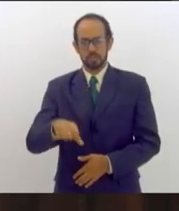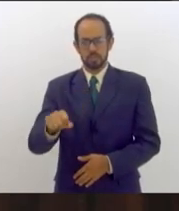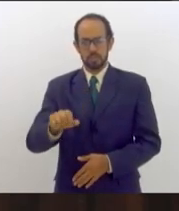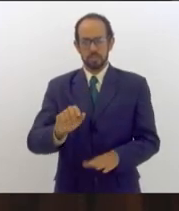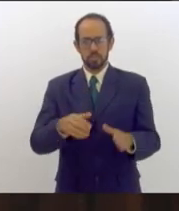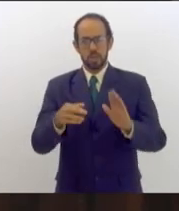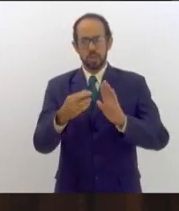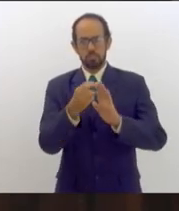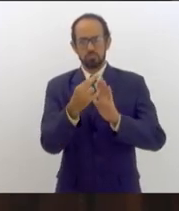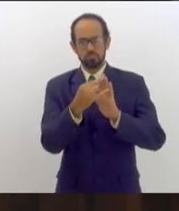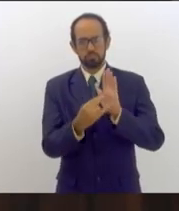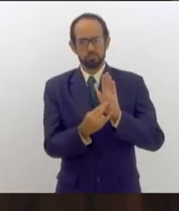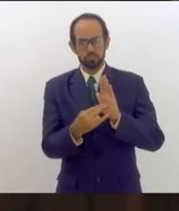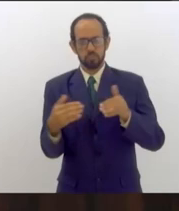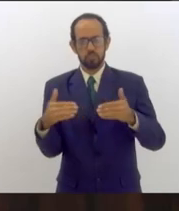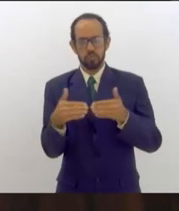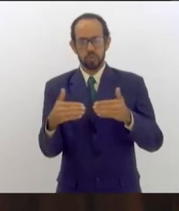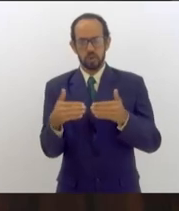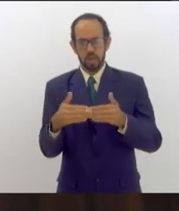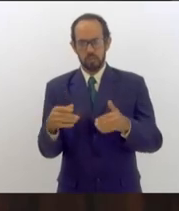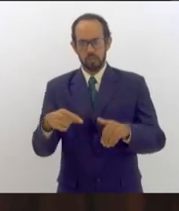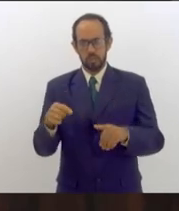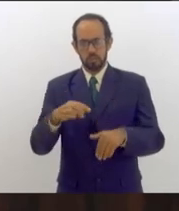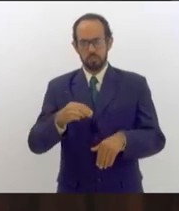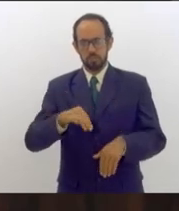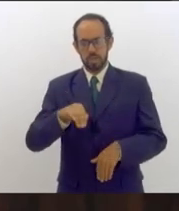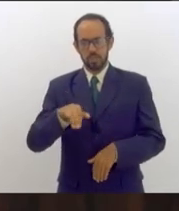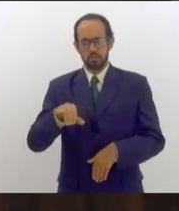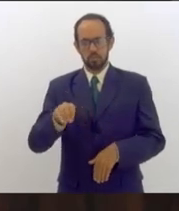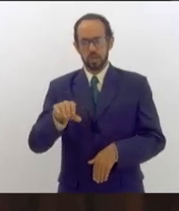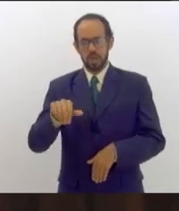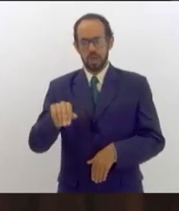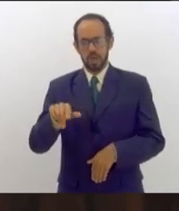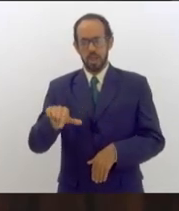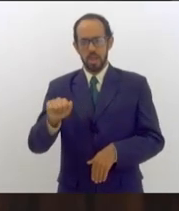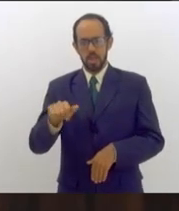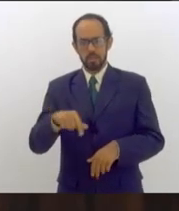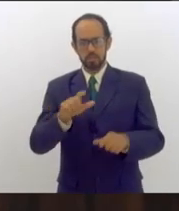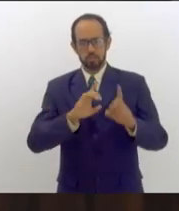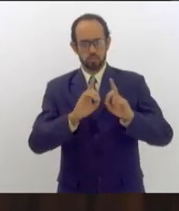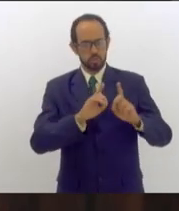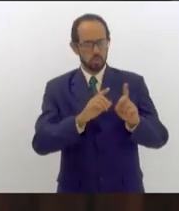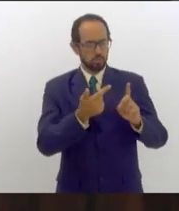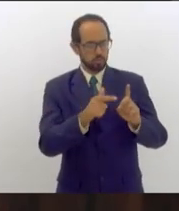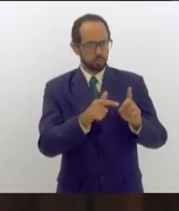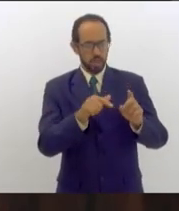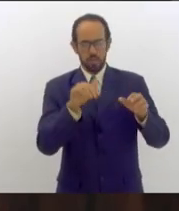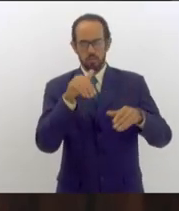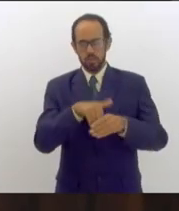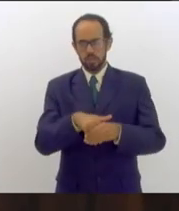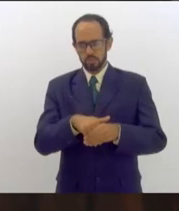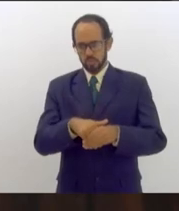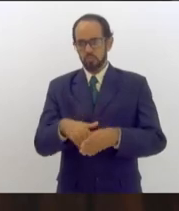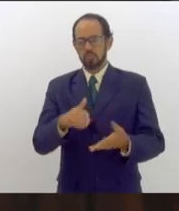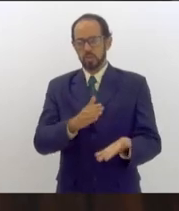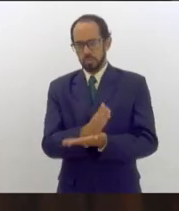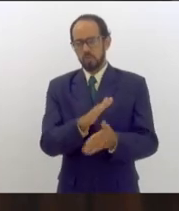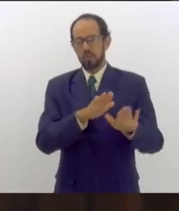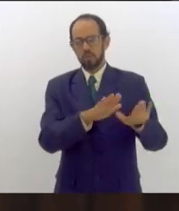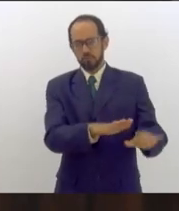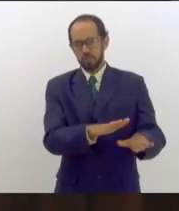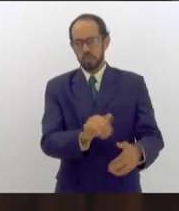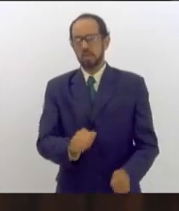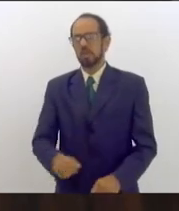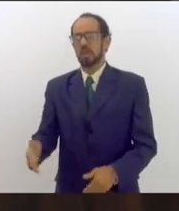internos proposições favorável relatou deputado mas canela em discussão da discussão em votação senhores que aprovam